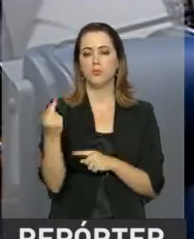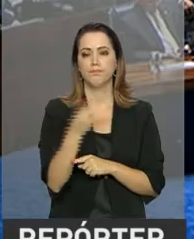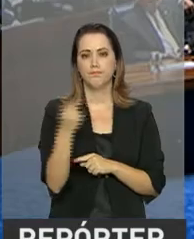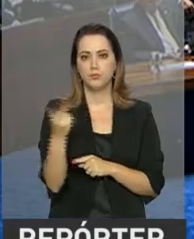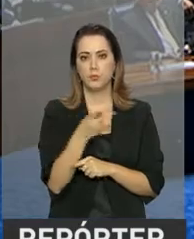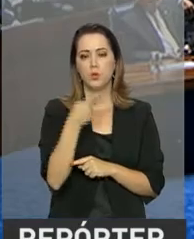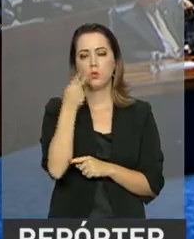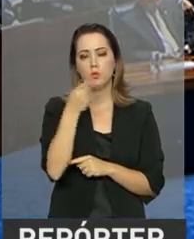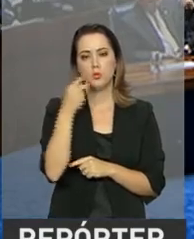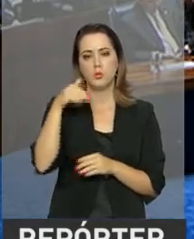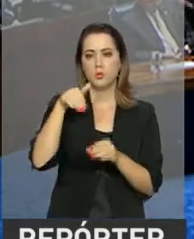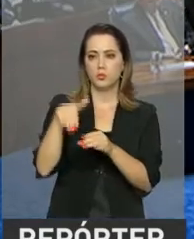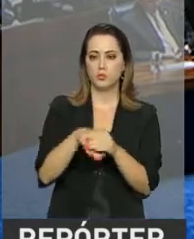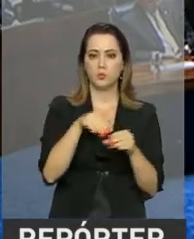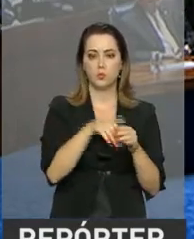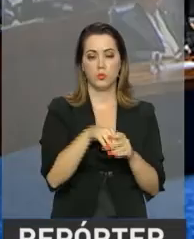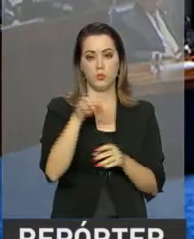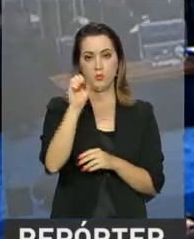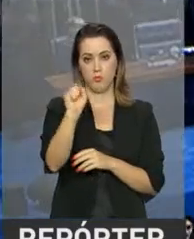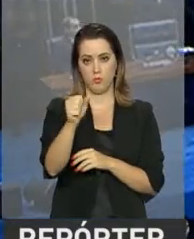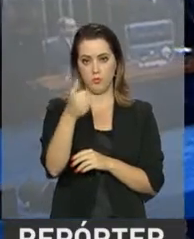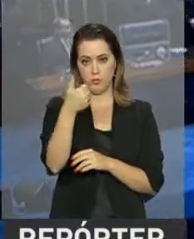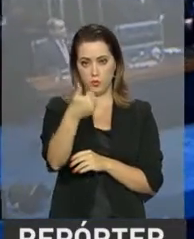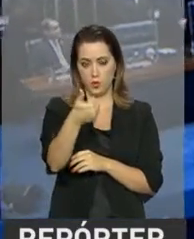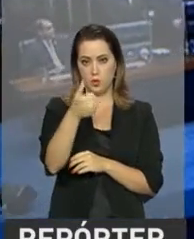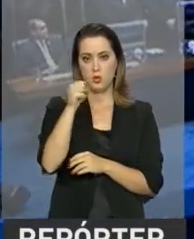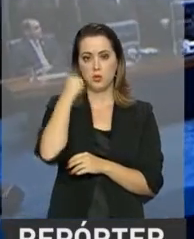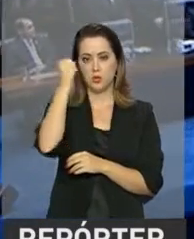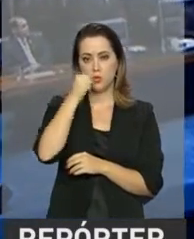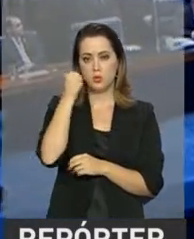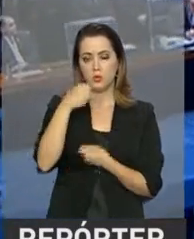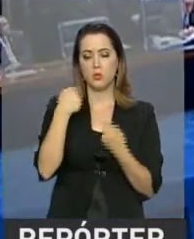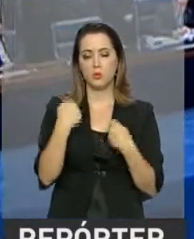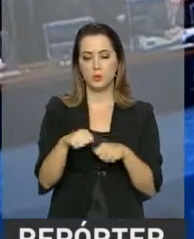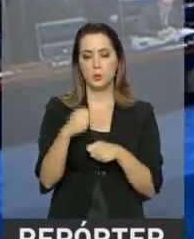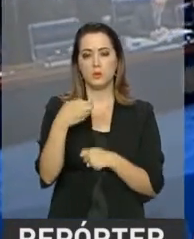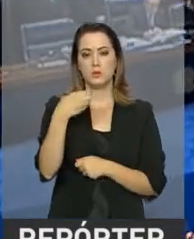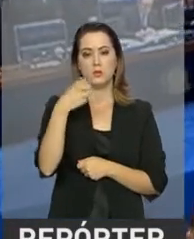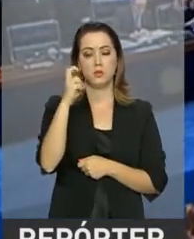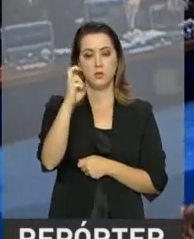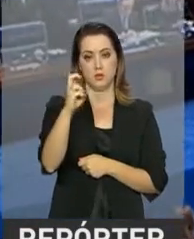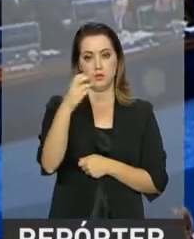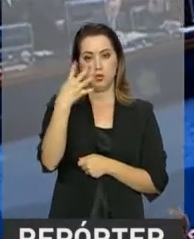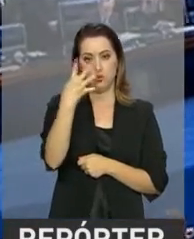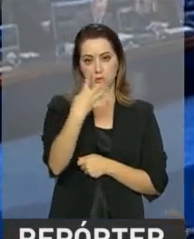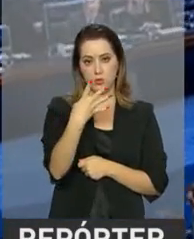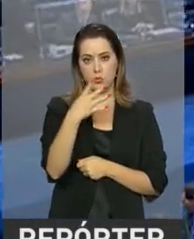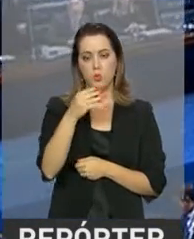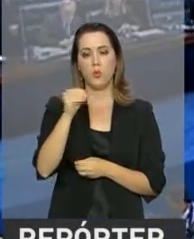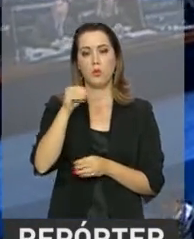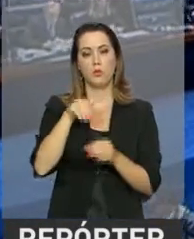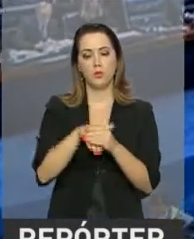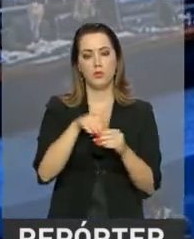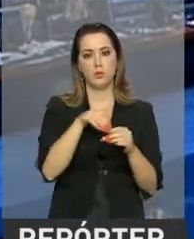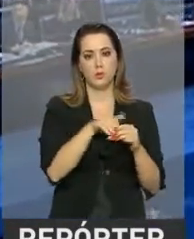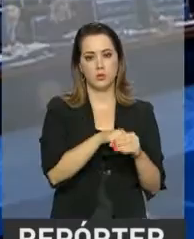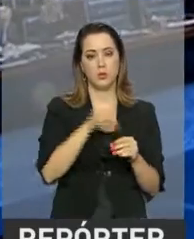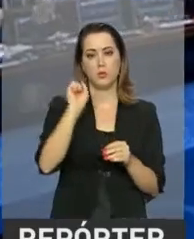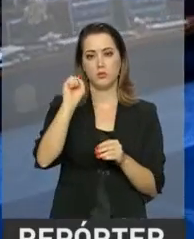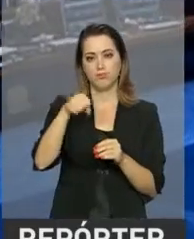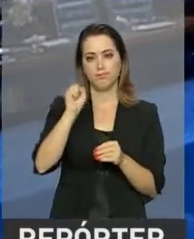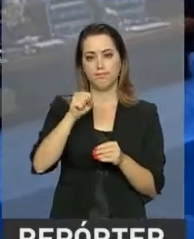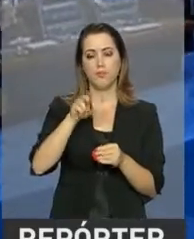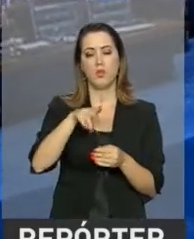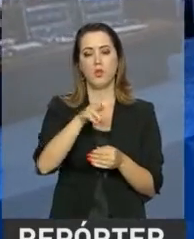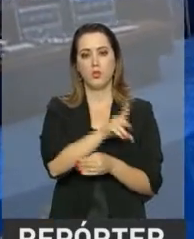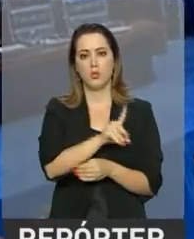nominal. São 81 senadores. Se pelo menos 54 votarem a favor do impedimento, Dilma é afastada do cargo